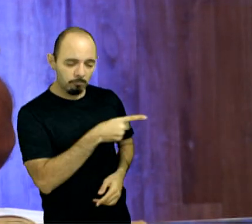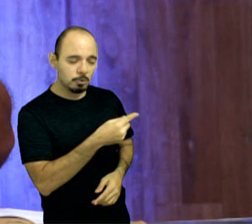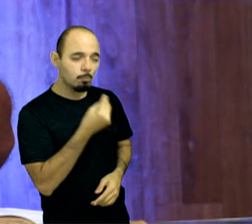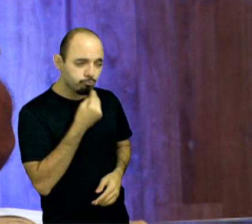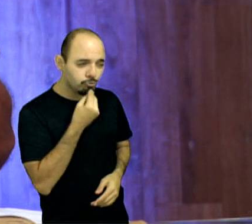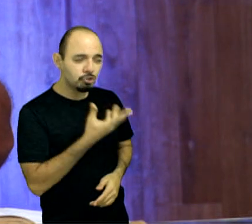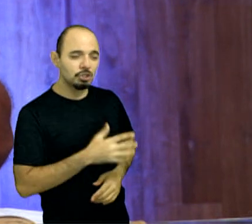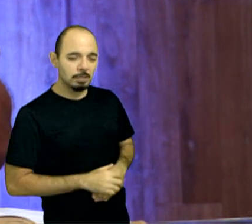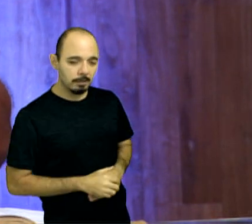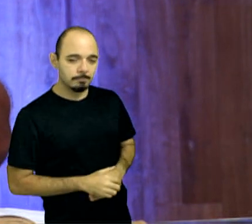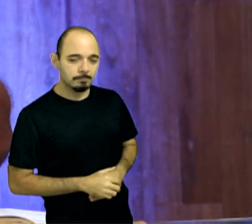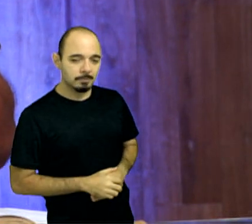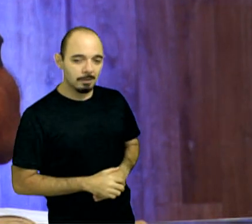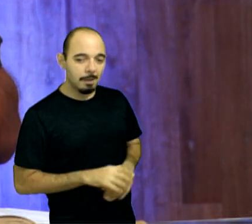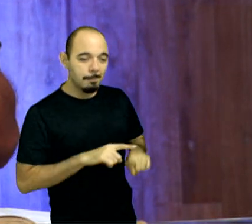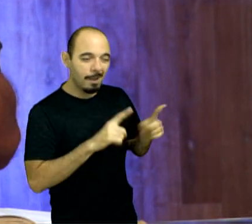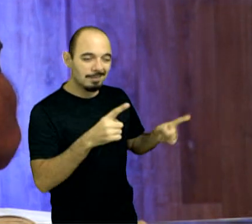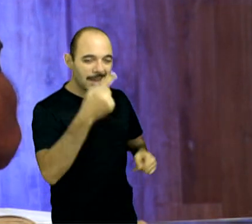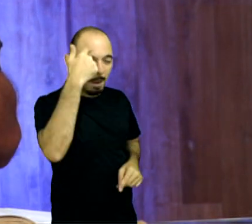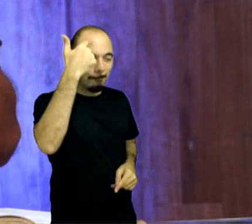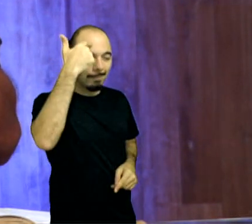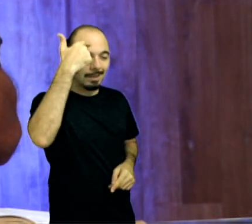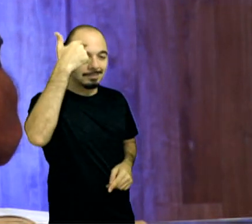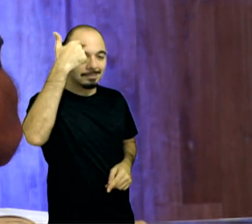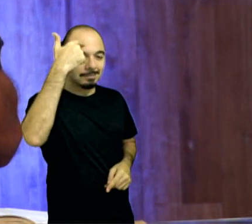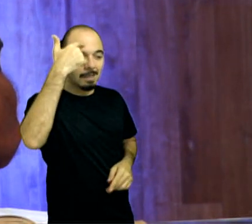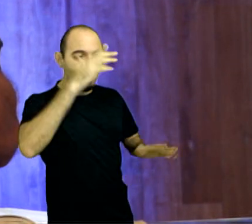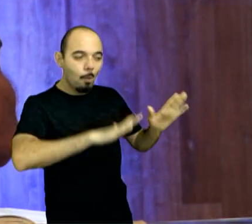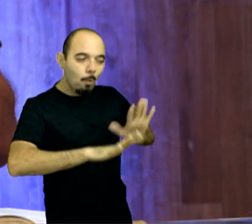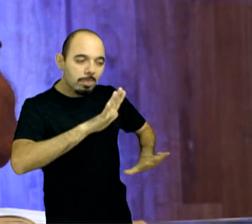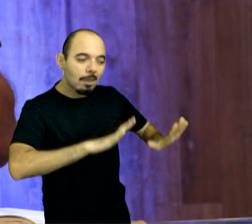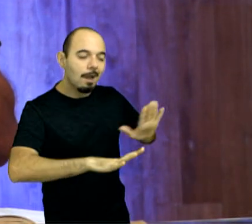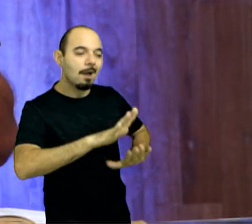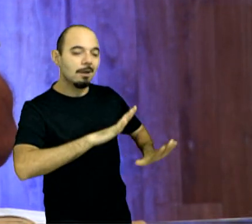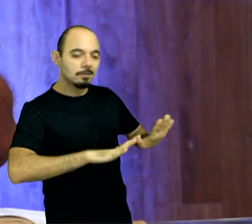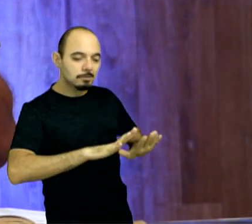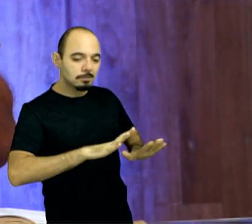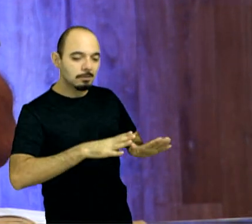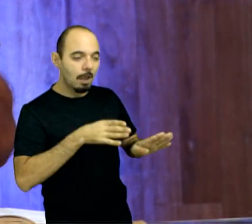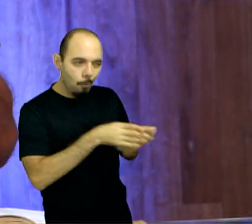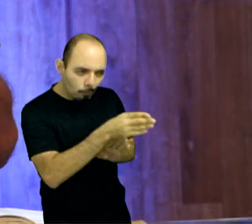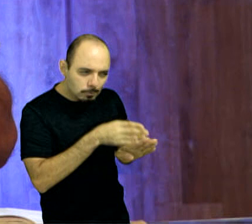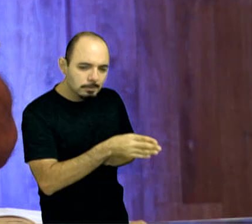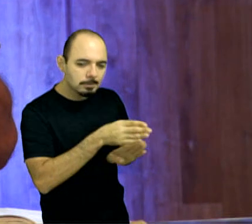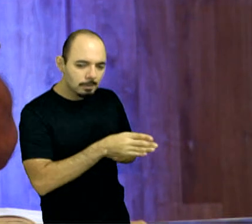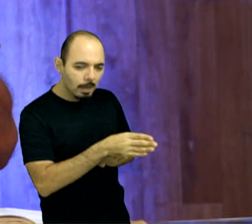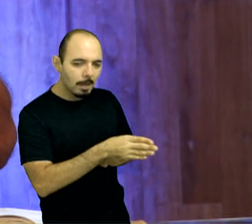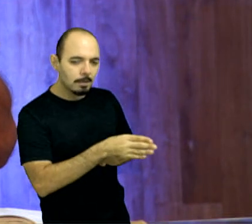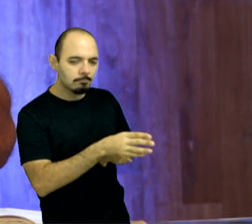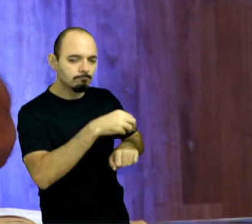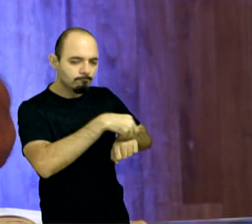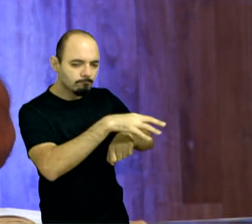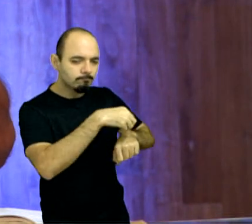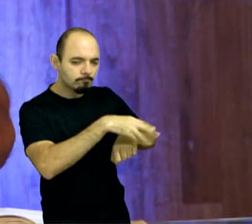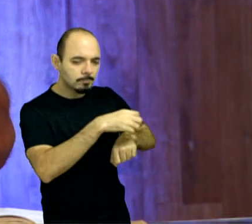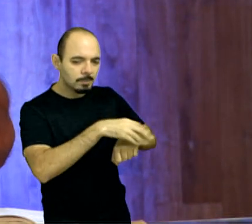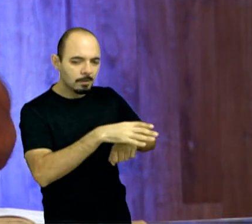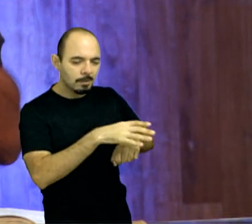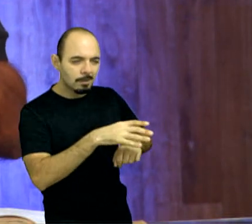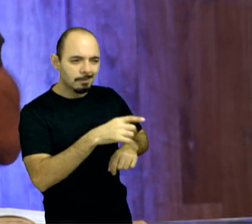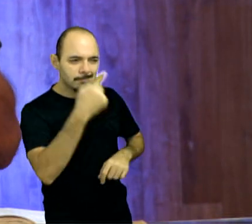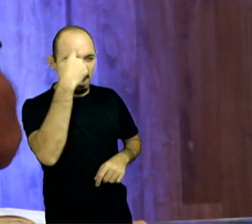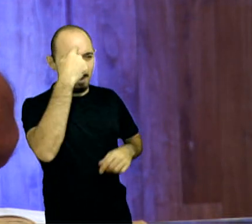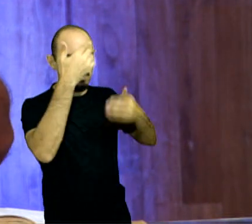mente é um campo de batalha. E quando você vai deixando, achando que não há